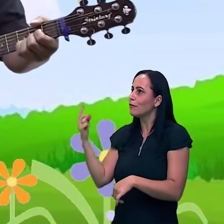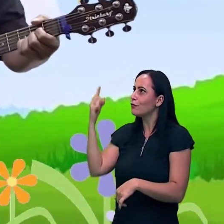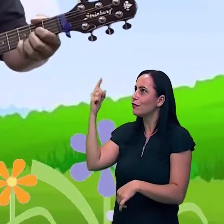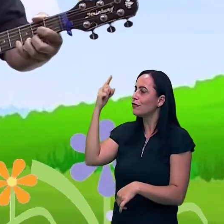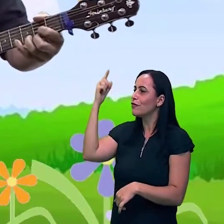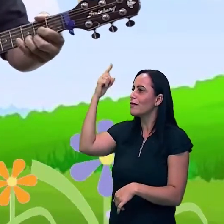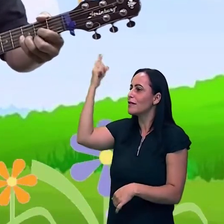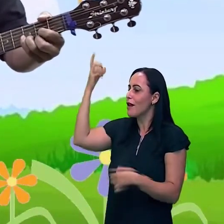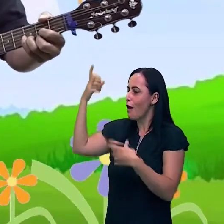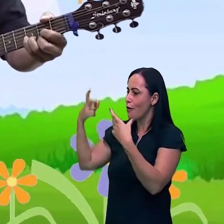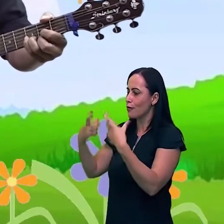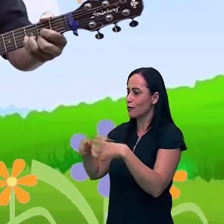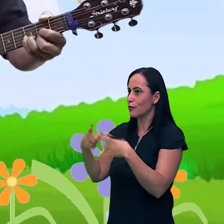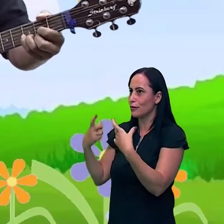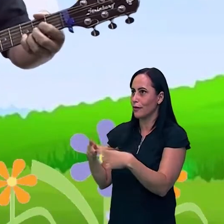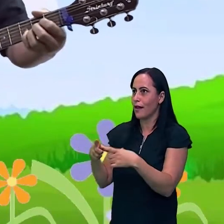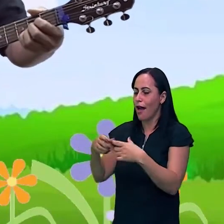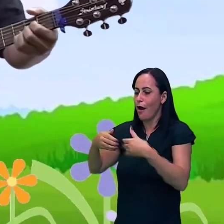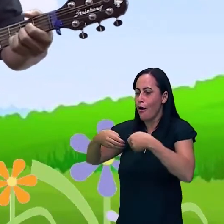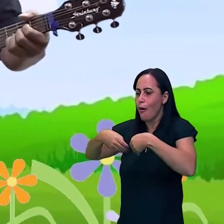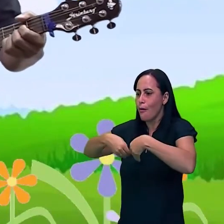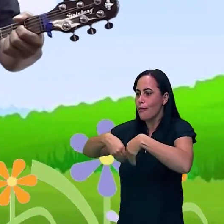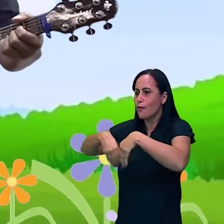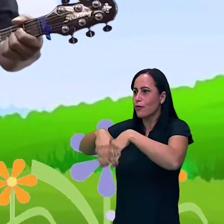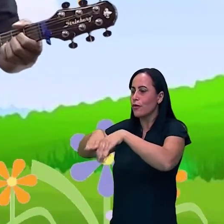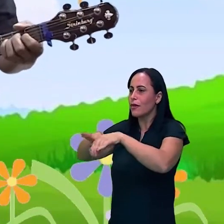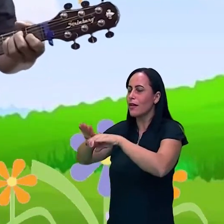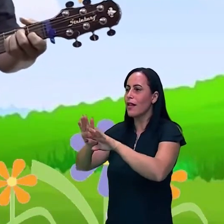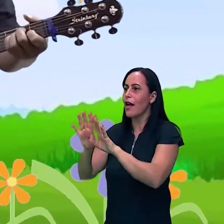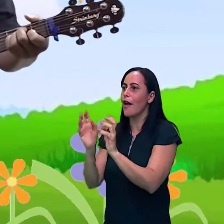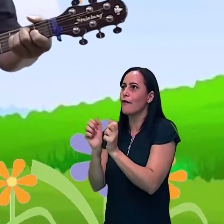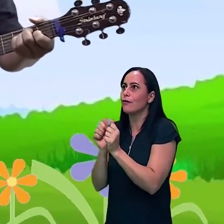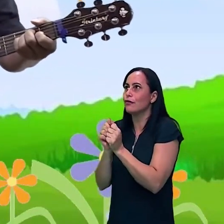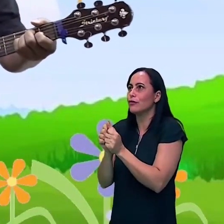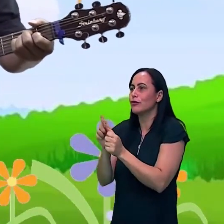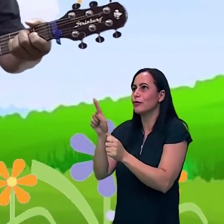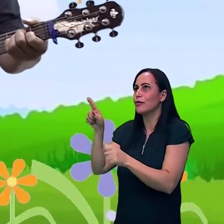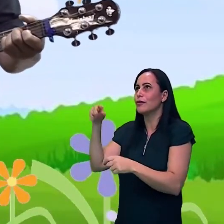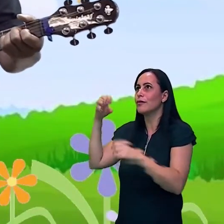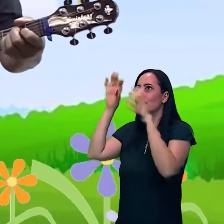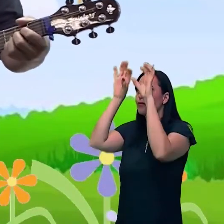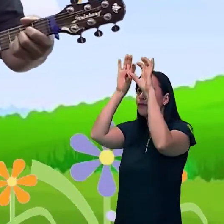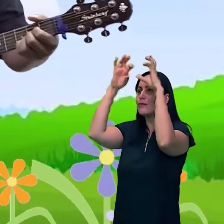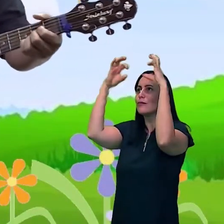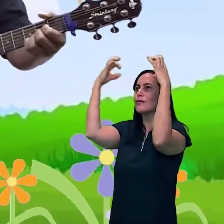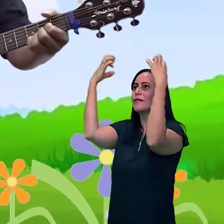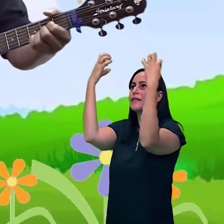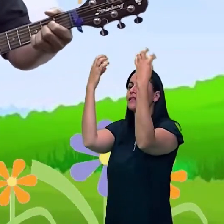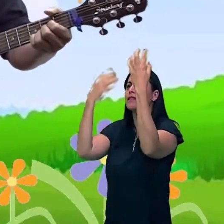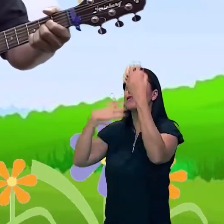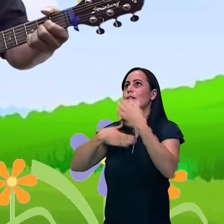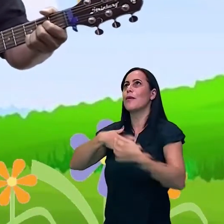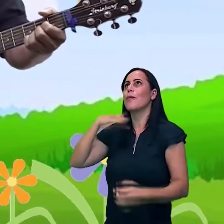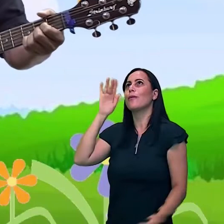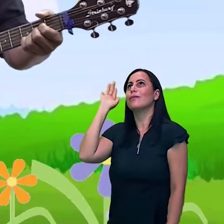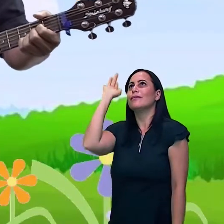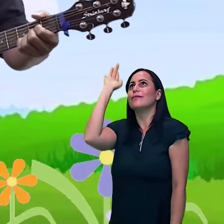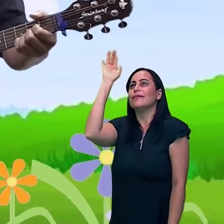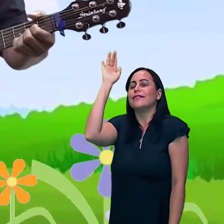lugar, me leve em suas folhas para o céu eu tocar.